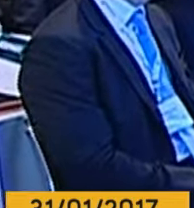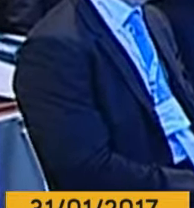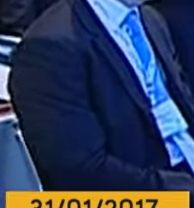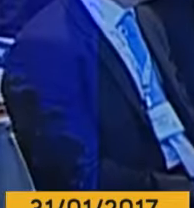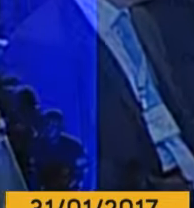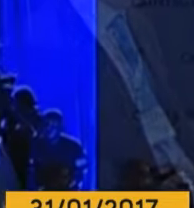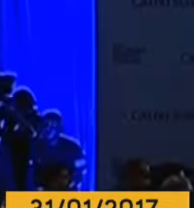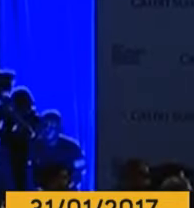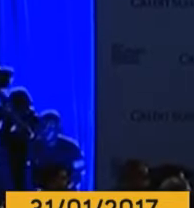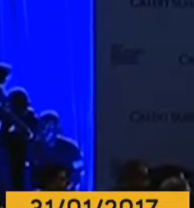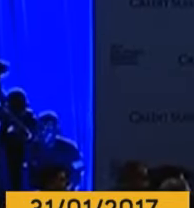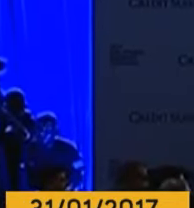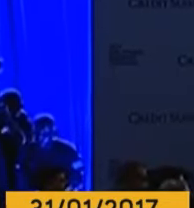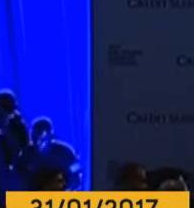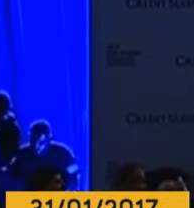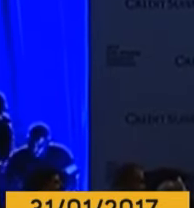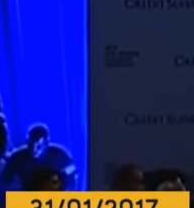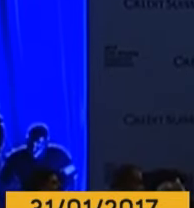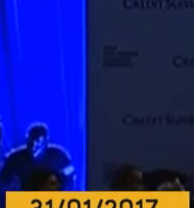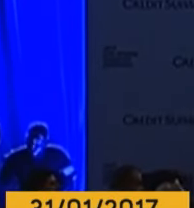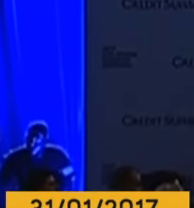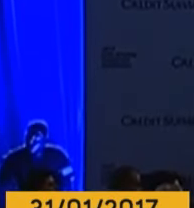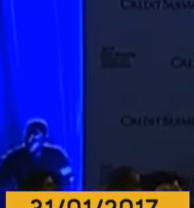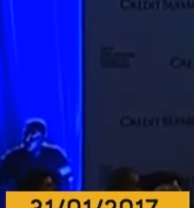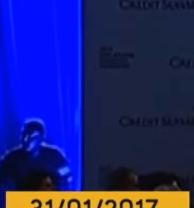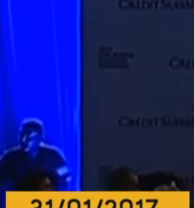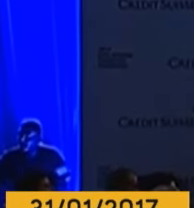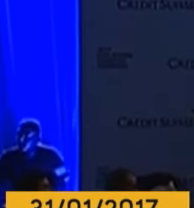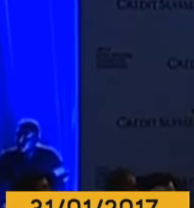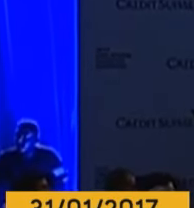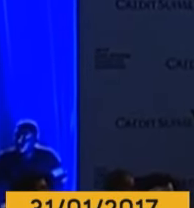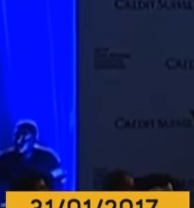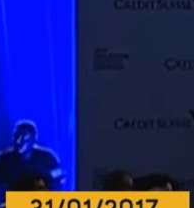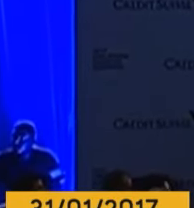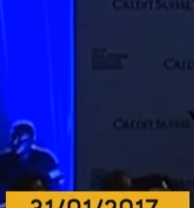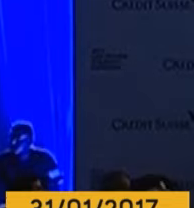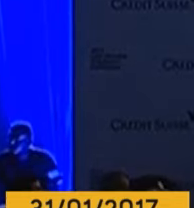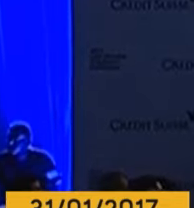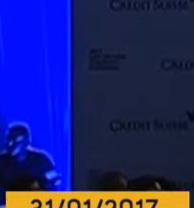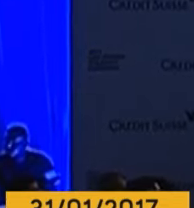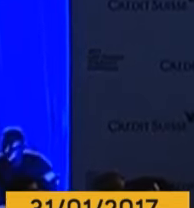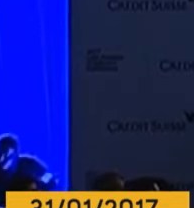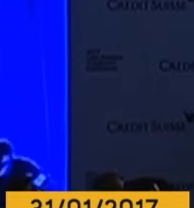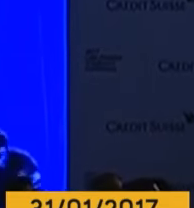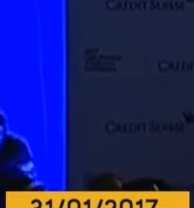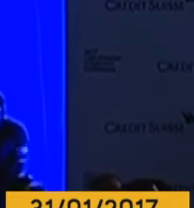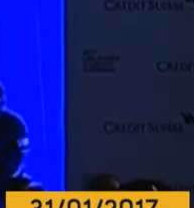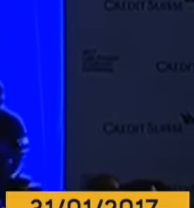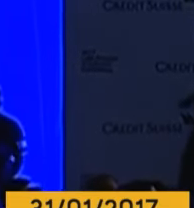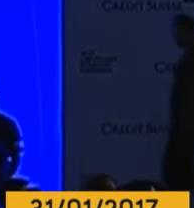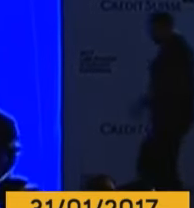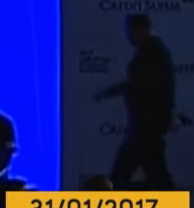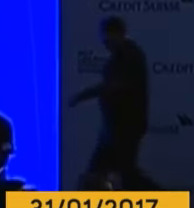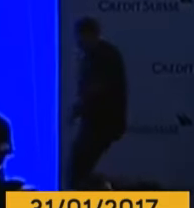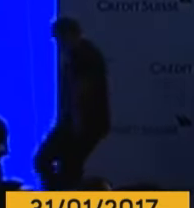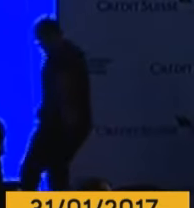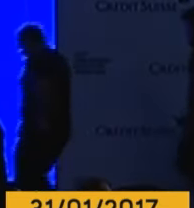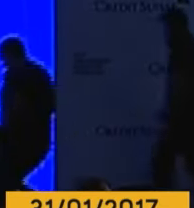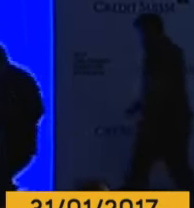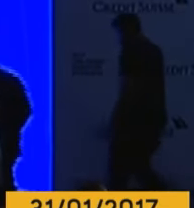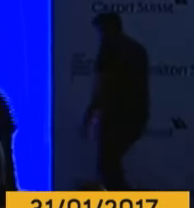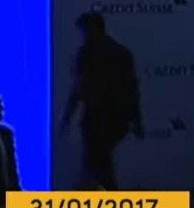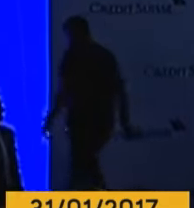nós acompanhamos ao vivo a participação do presidente Michel Temer na abertura da Conferência de Investimentos